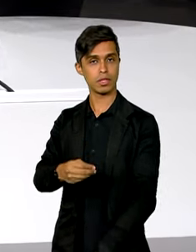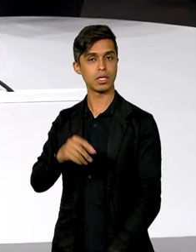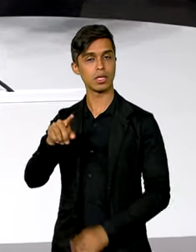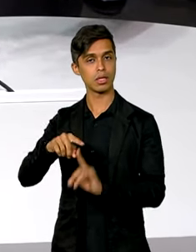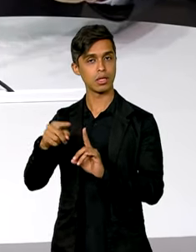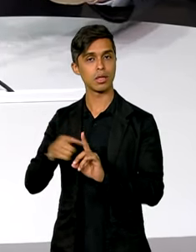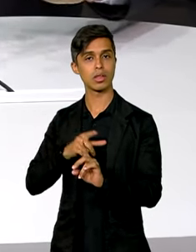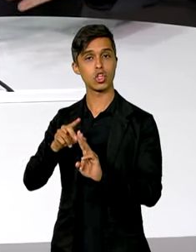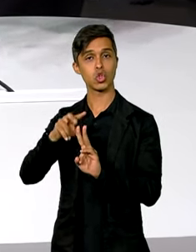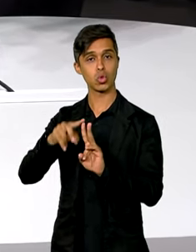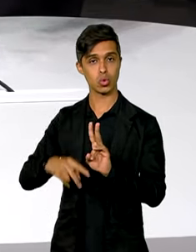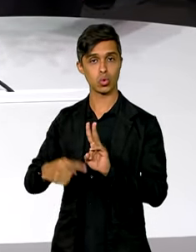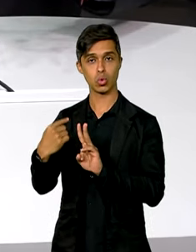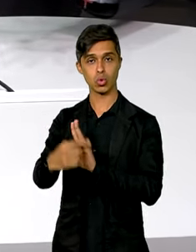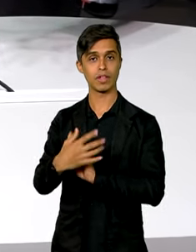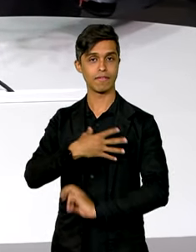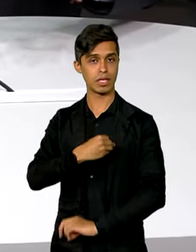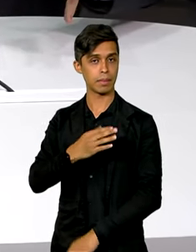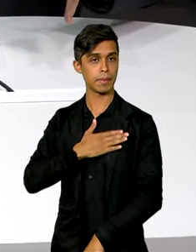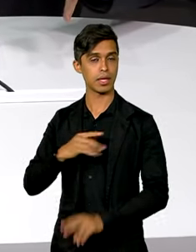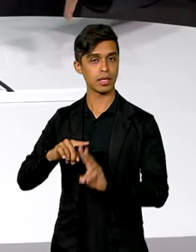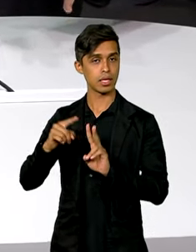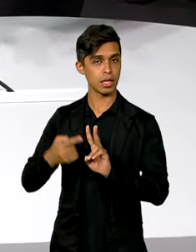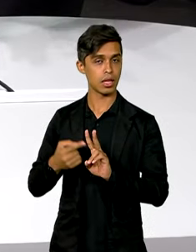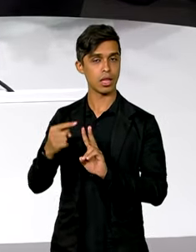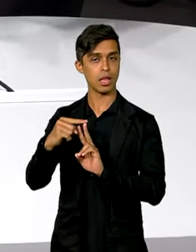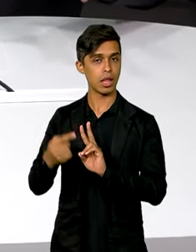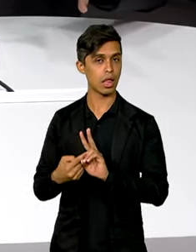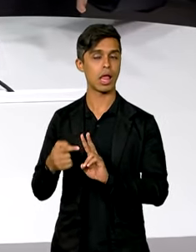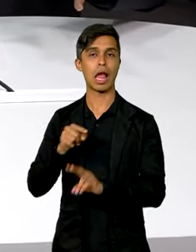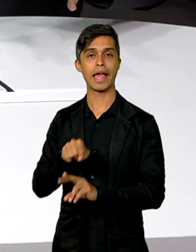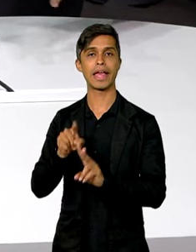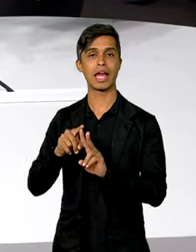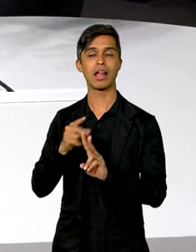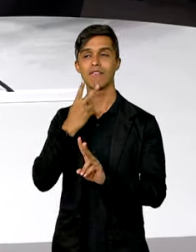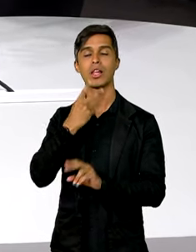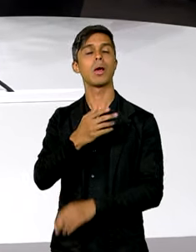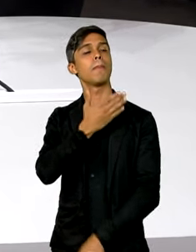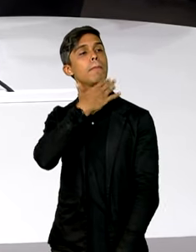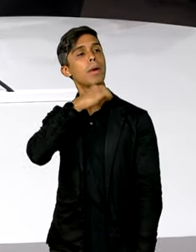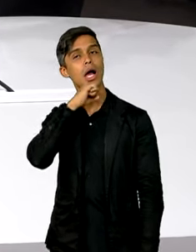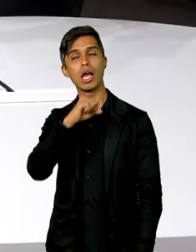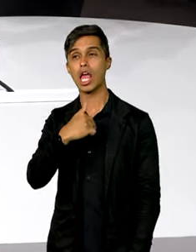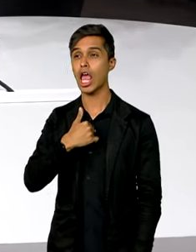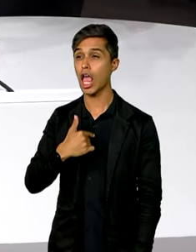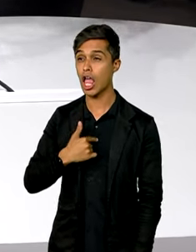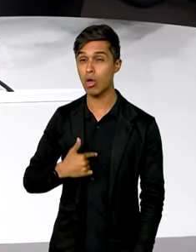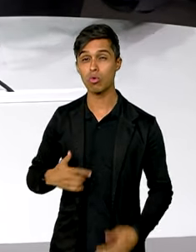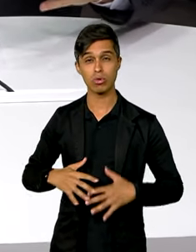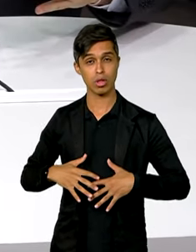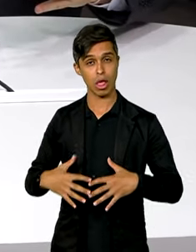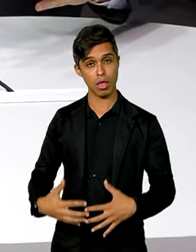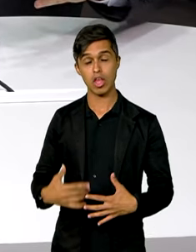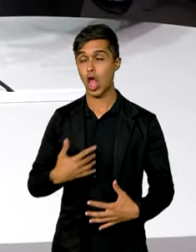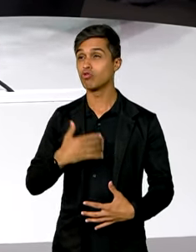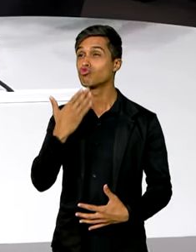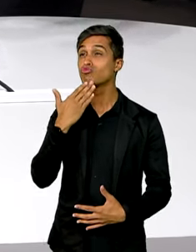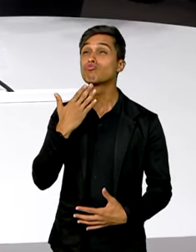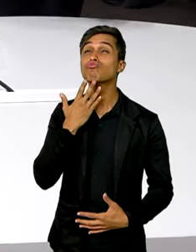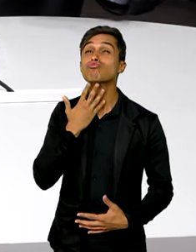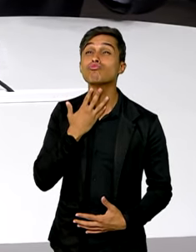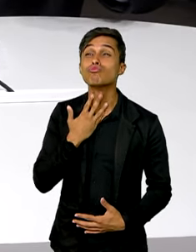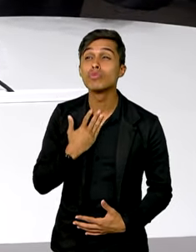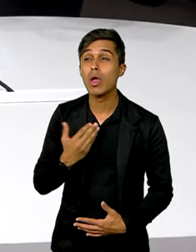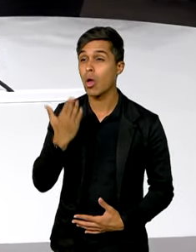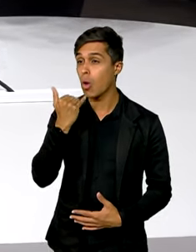tenho duas filhas grávidas. Uma delas me disse, pai, eu estou grávida, eu tenho uma fome de leoa. Eu